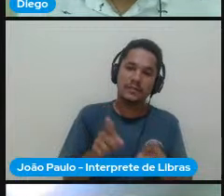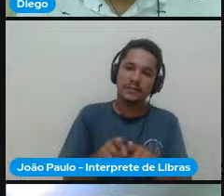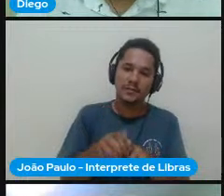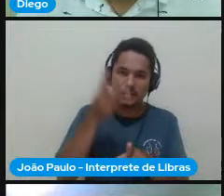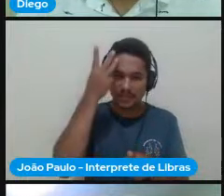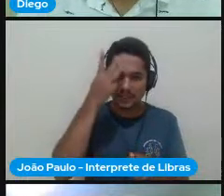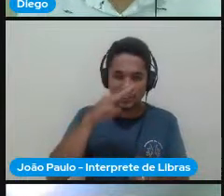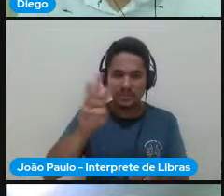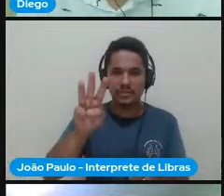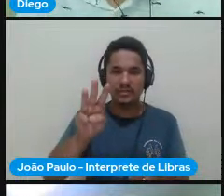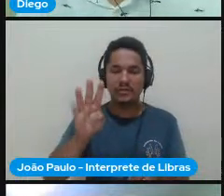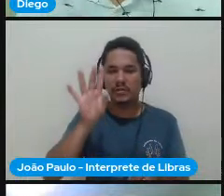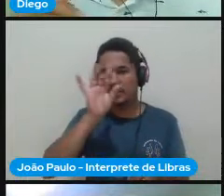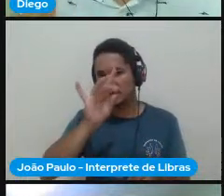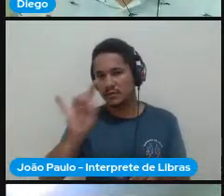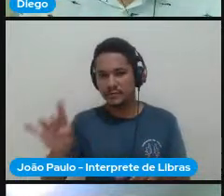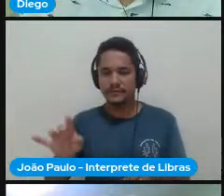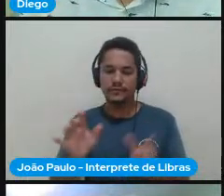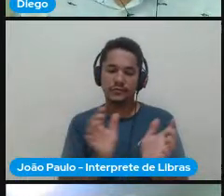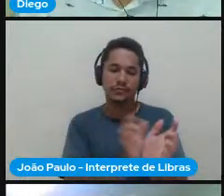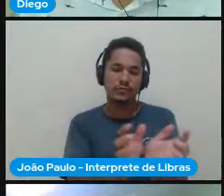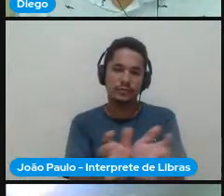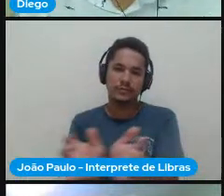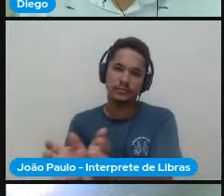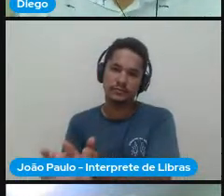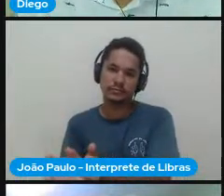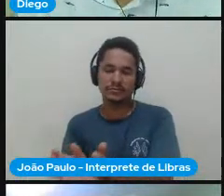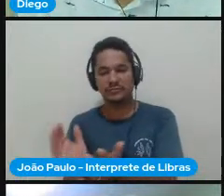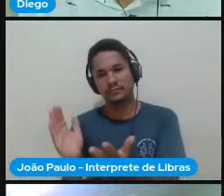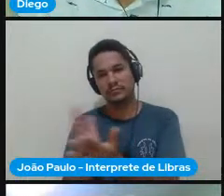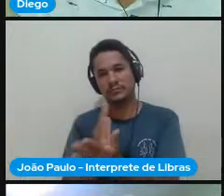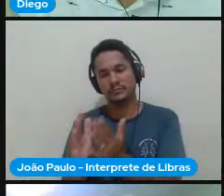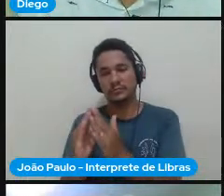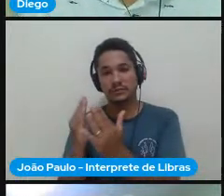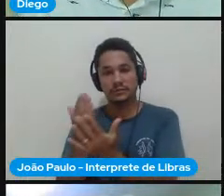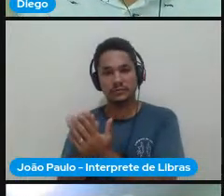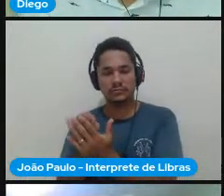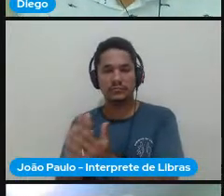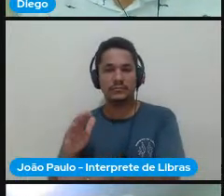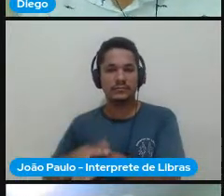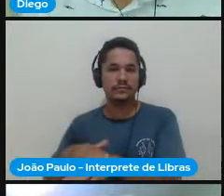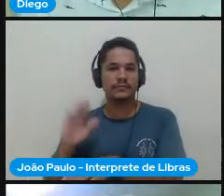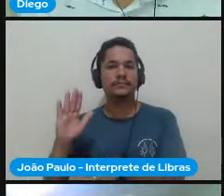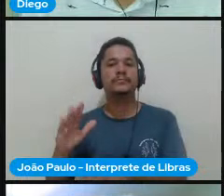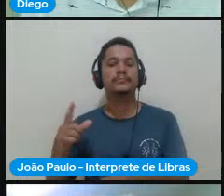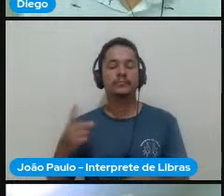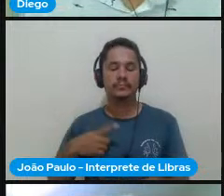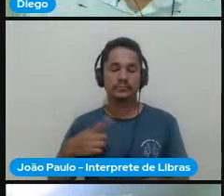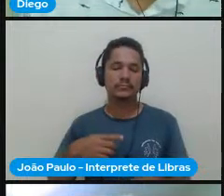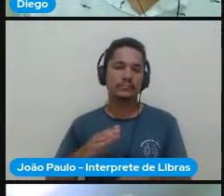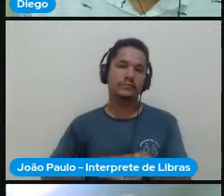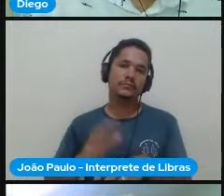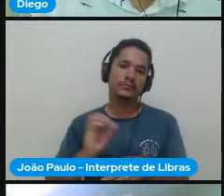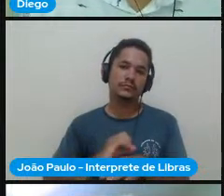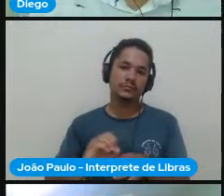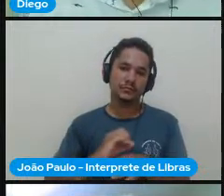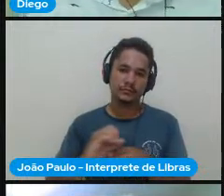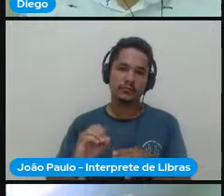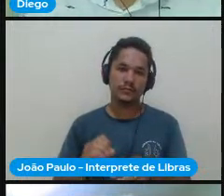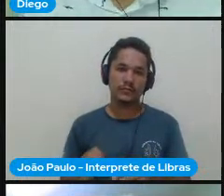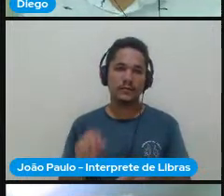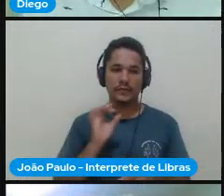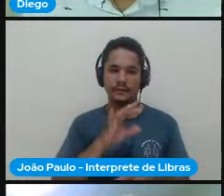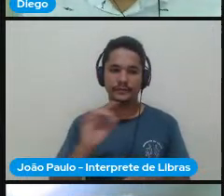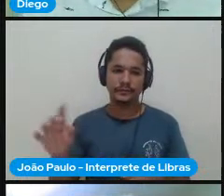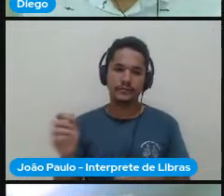não escola, tá? Porque tem escola que tem mais de uma, duas, três turmas, terão mais participação de oficinas, mas cada estudante participará